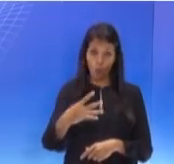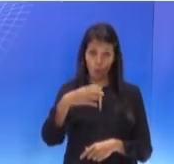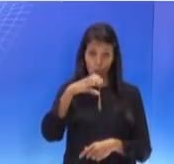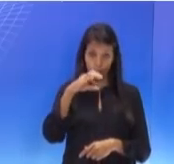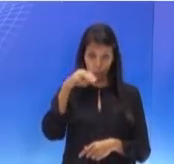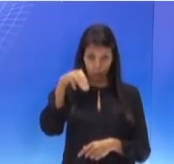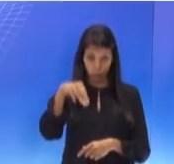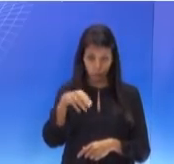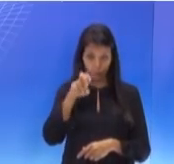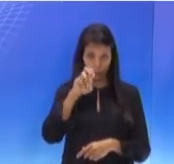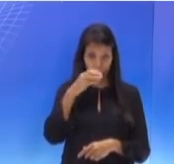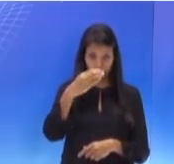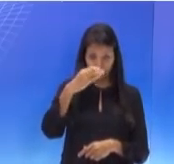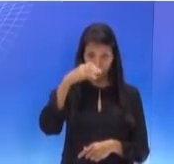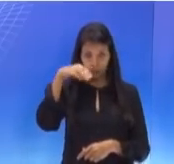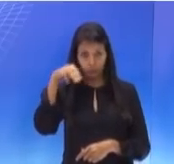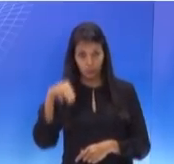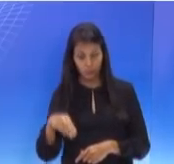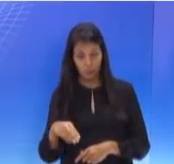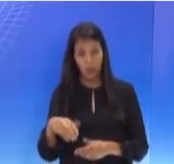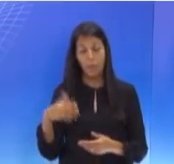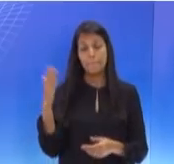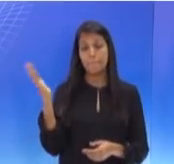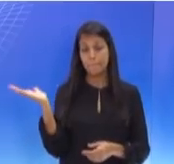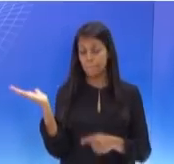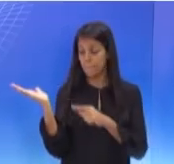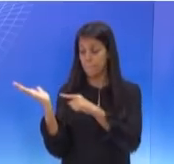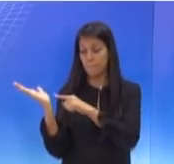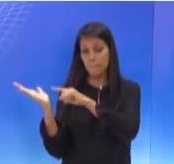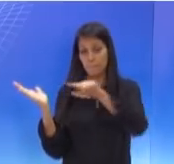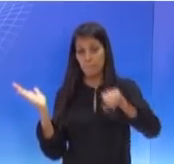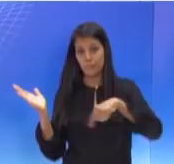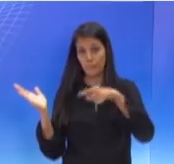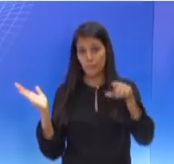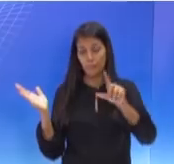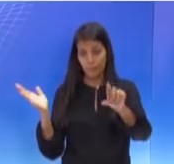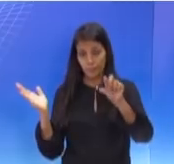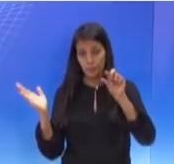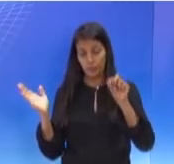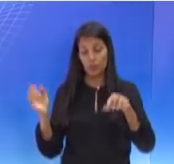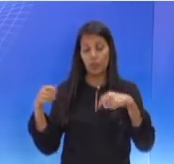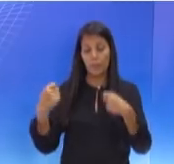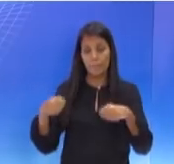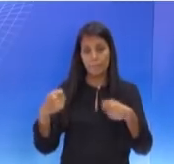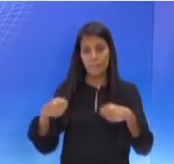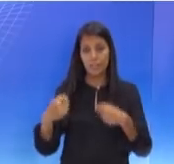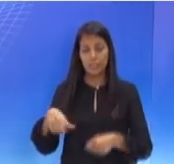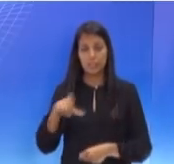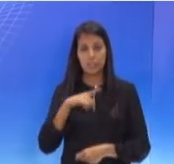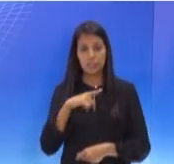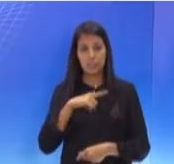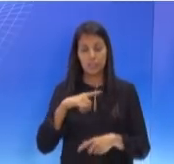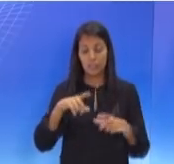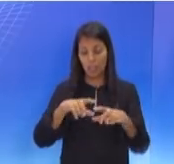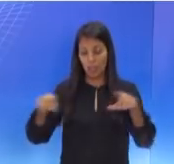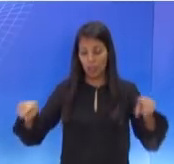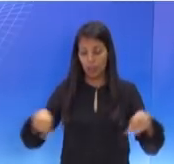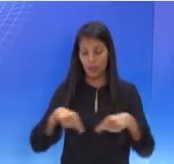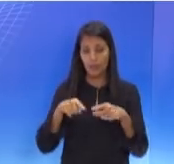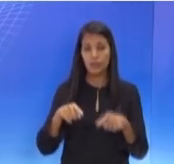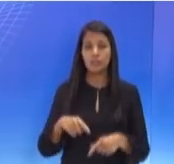A bandeja a ser escolhida deverá ter uma área mínima em centímetros quadrados igual a 192,